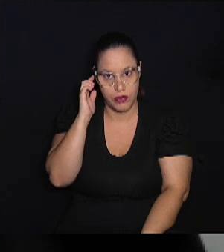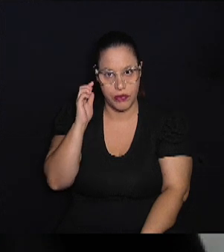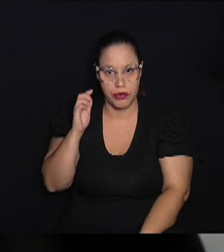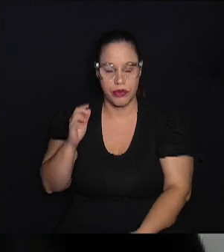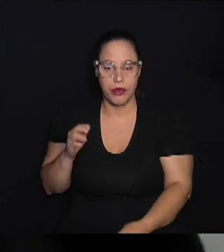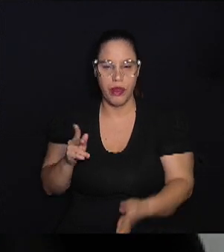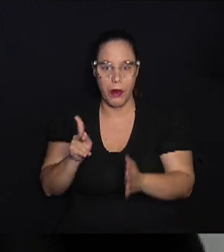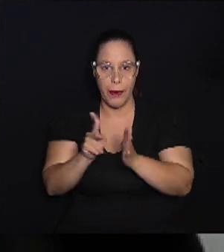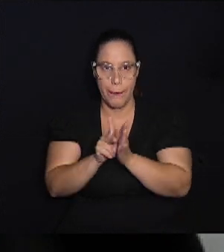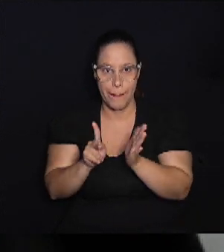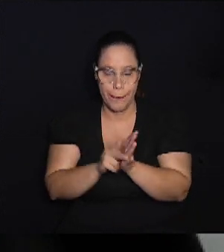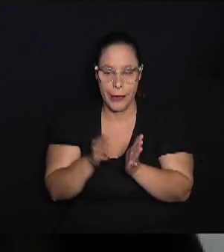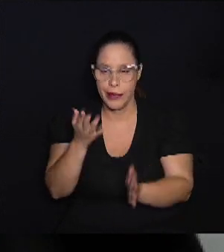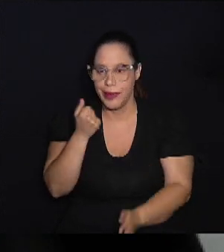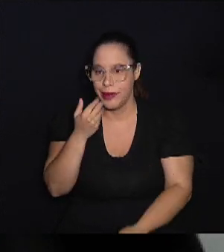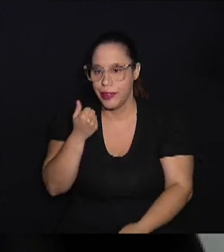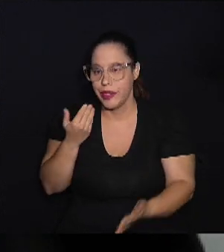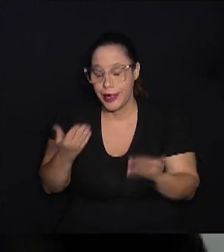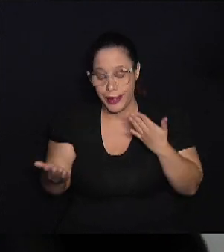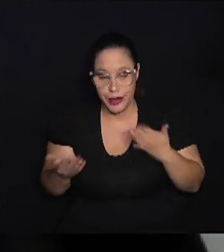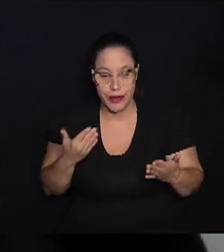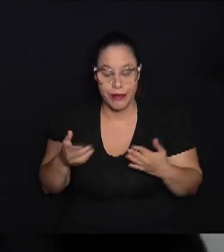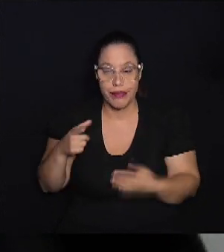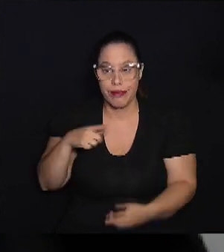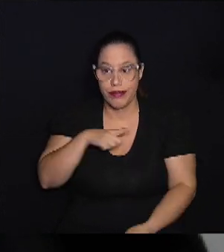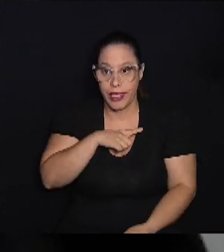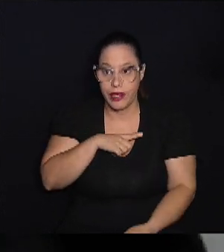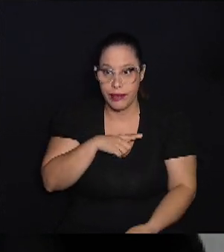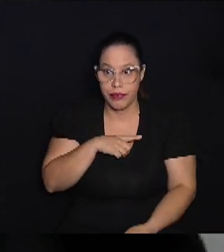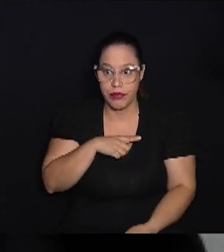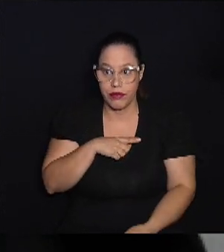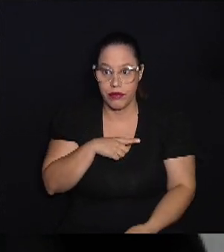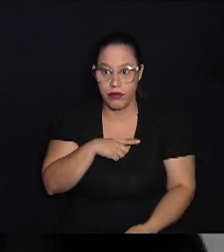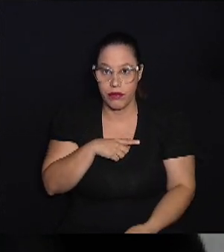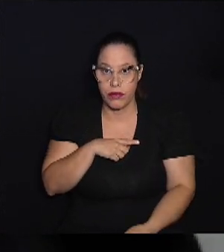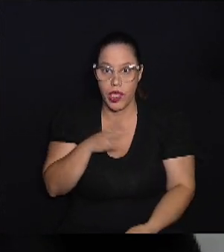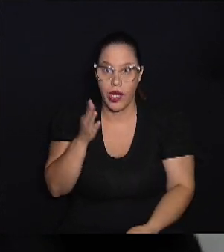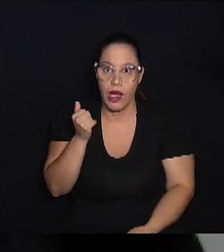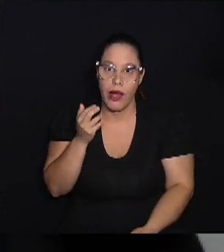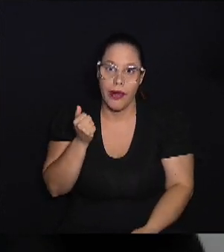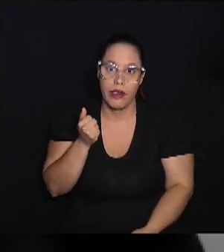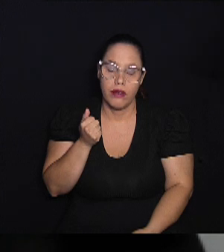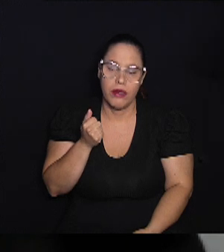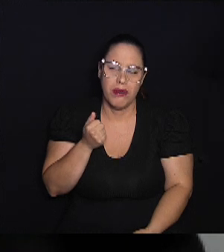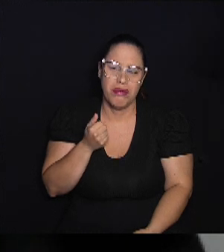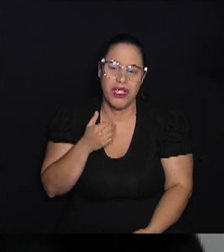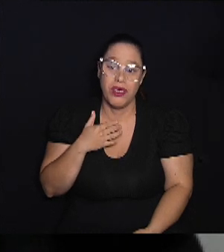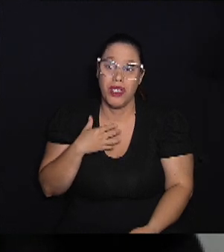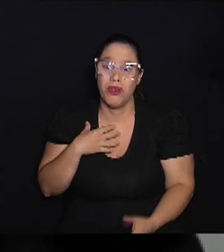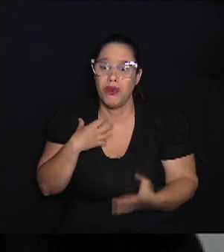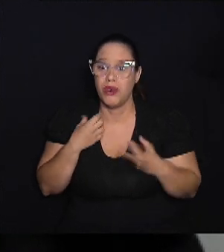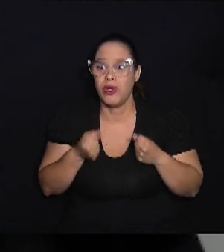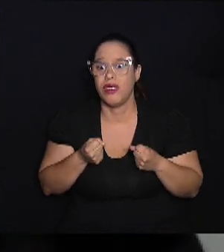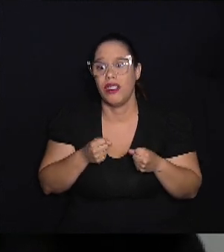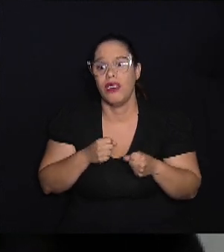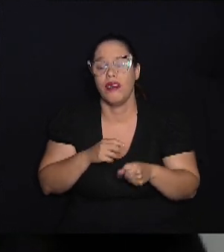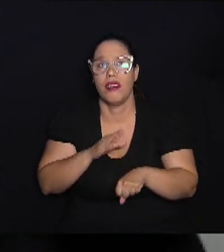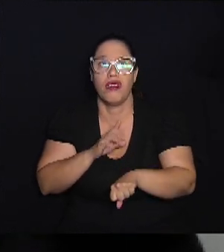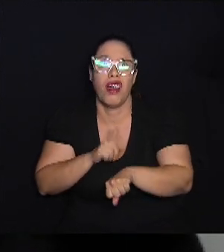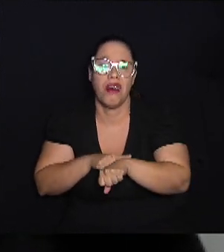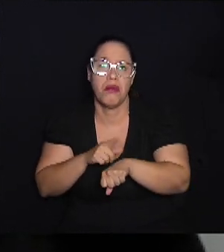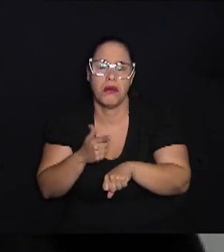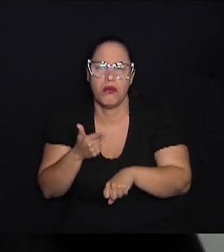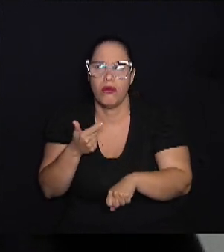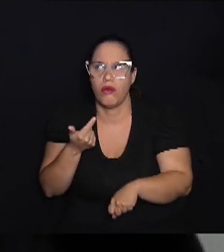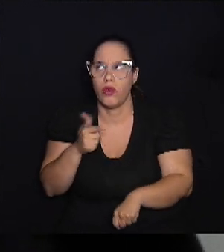efeito que os alimentos proporcionam no nosso corpo. E é um alimento que ele não te nutre, né? Porque dá 2 horas, você comeu